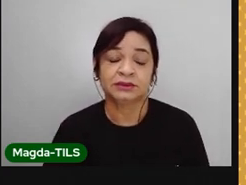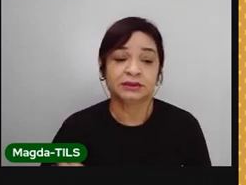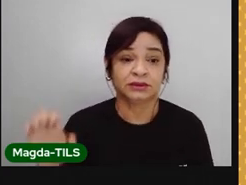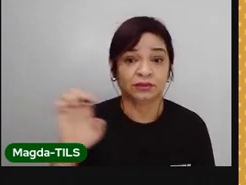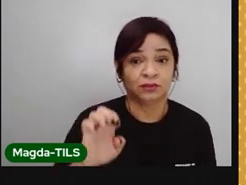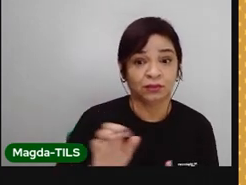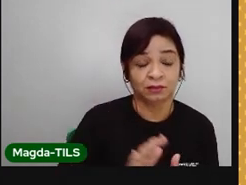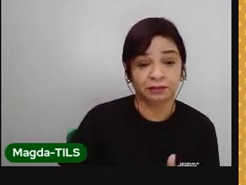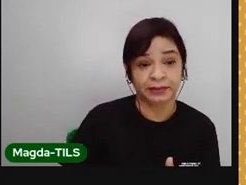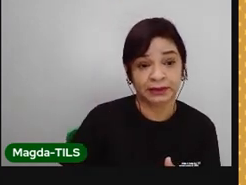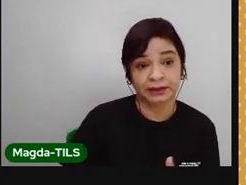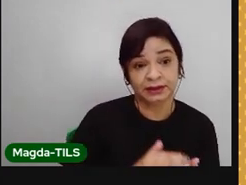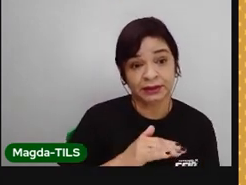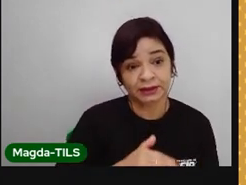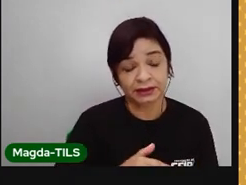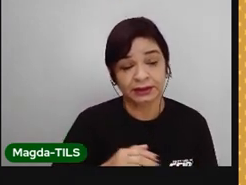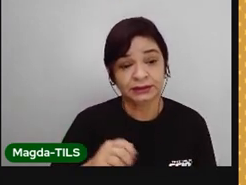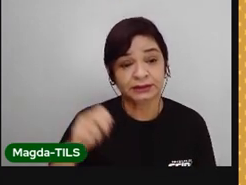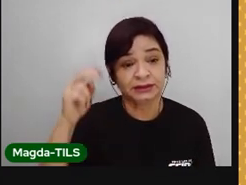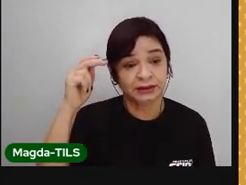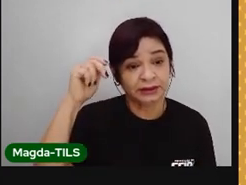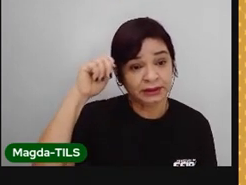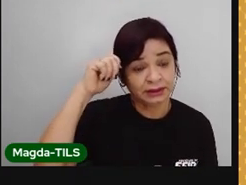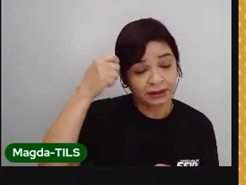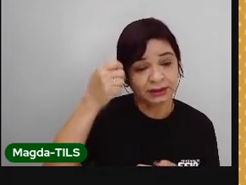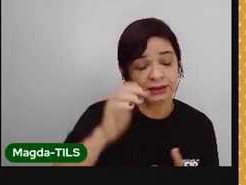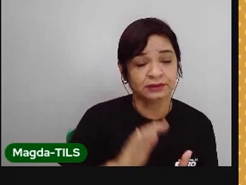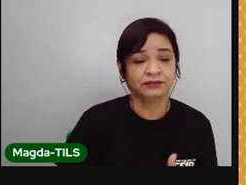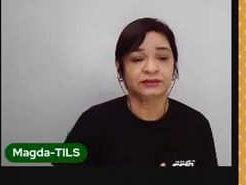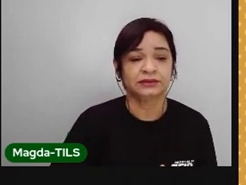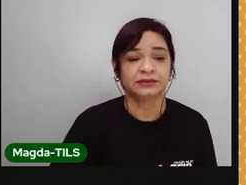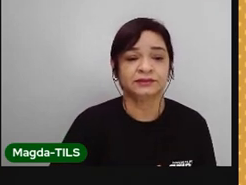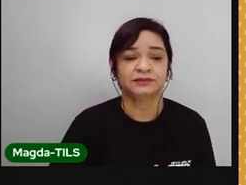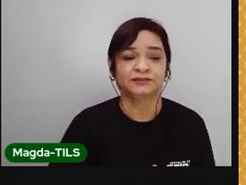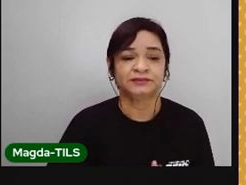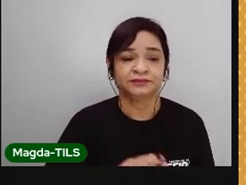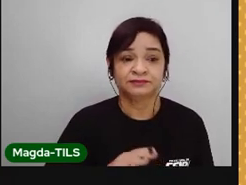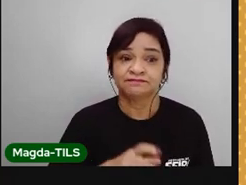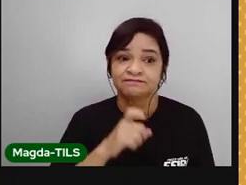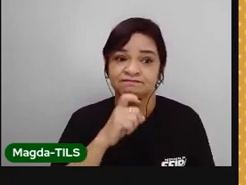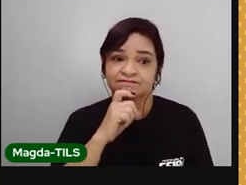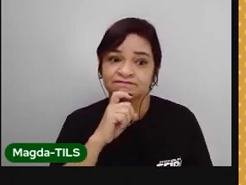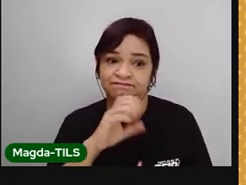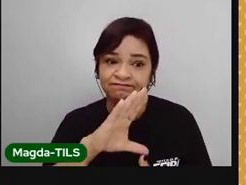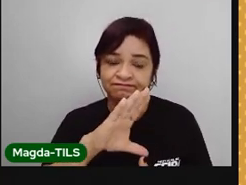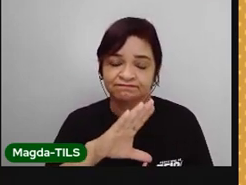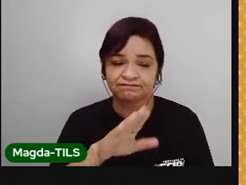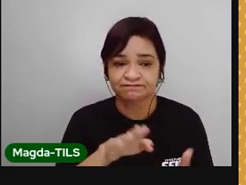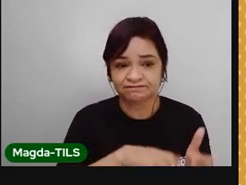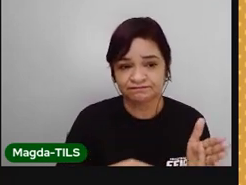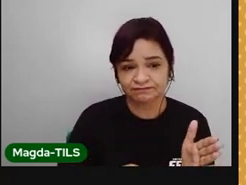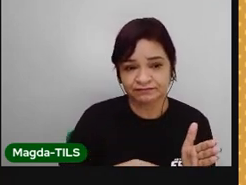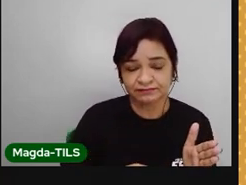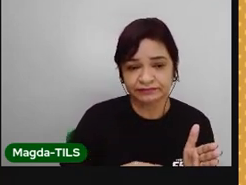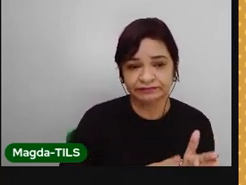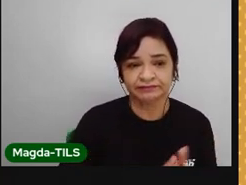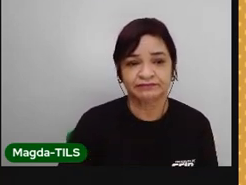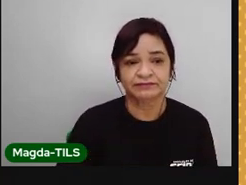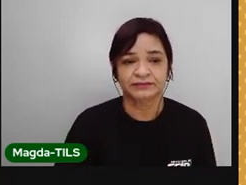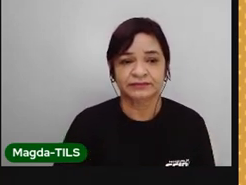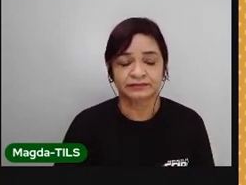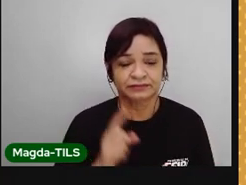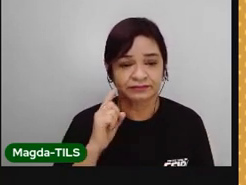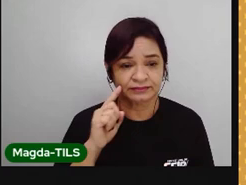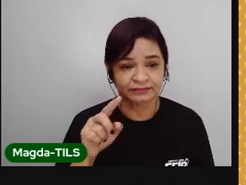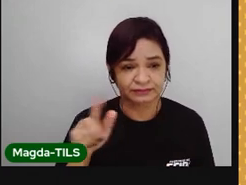a Ásia, a África, a Oceania e a Antártica, tá? Então, vocês já devem ter visto isso, inclusive, em